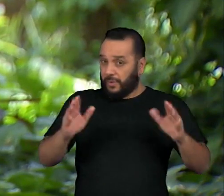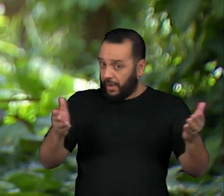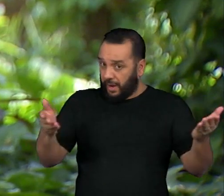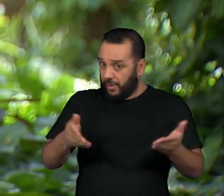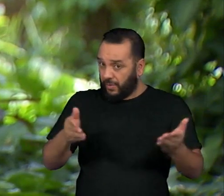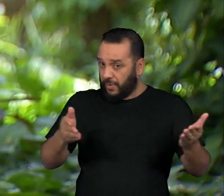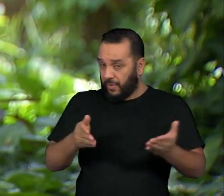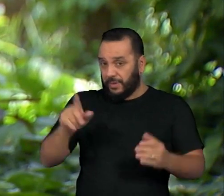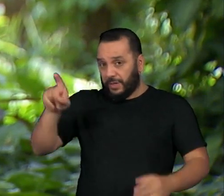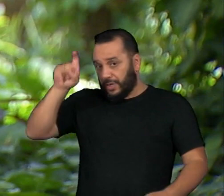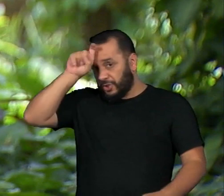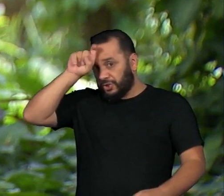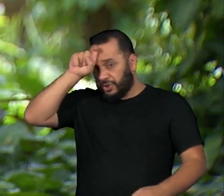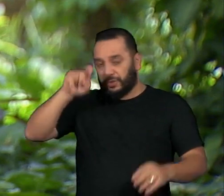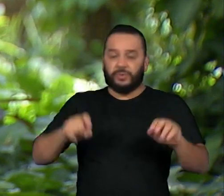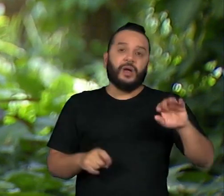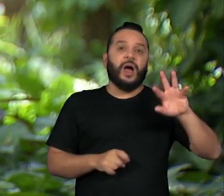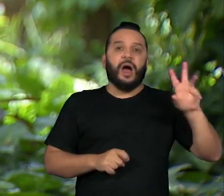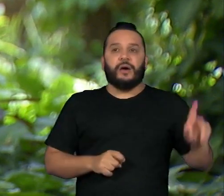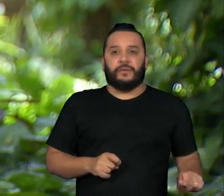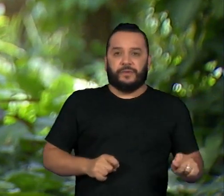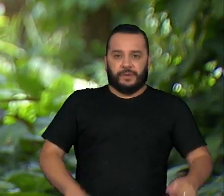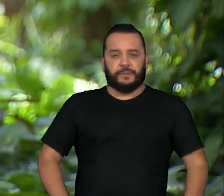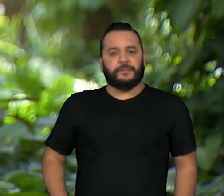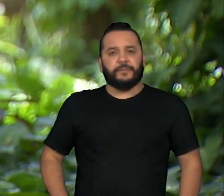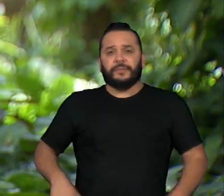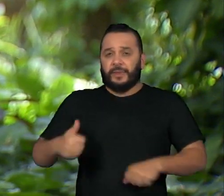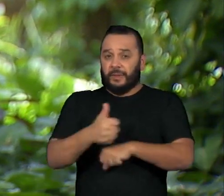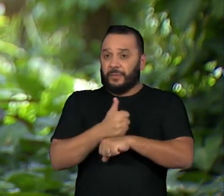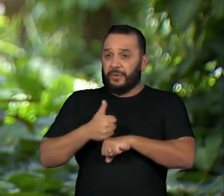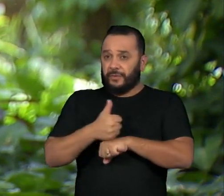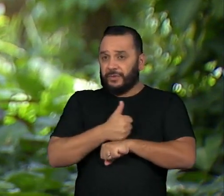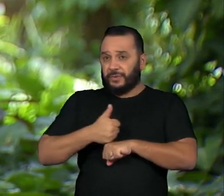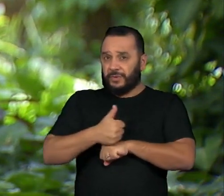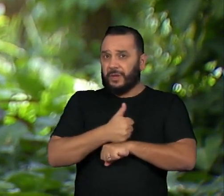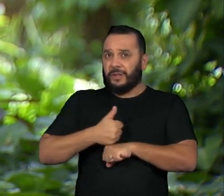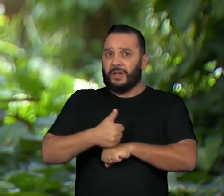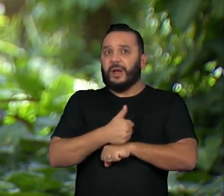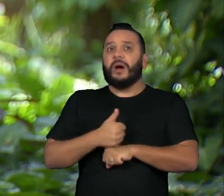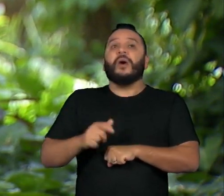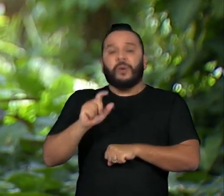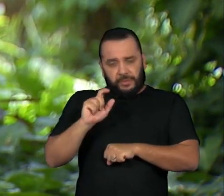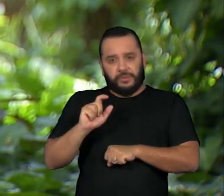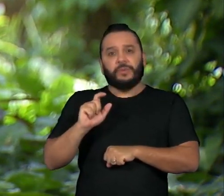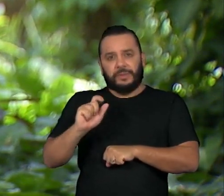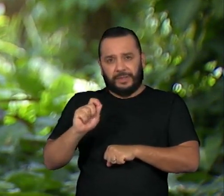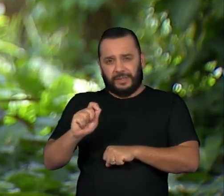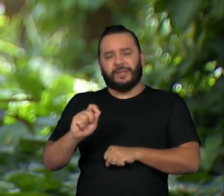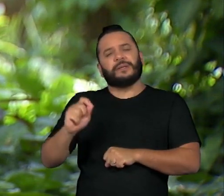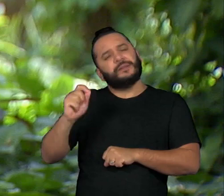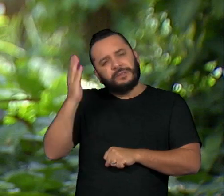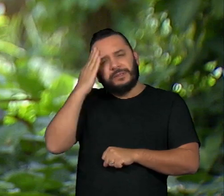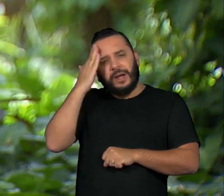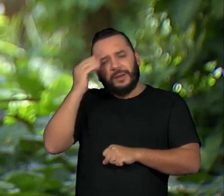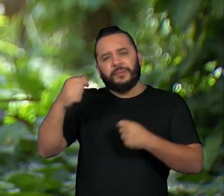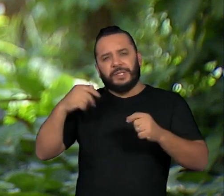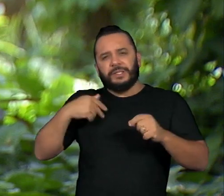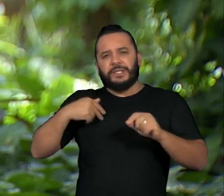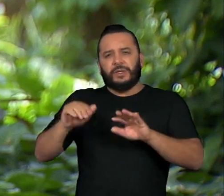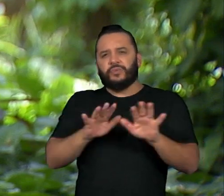todo, especialistas em estudos do clima, afirmam que é preciso reduzir as emissões em pelo